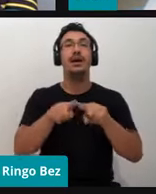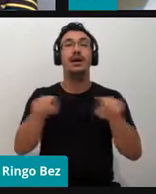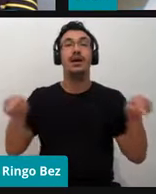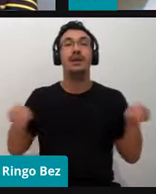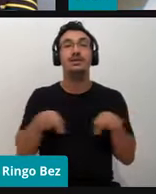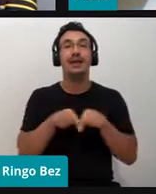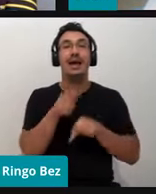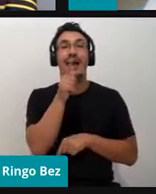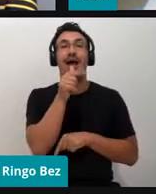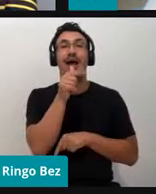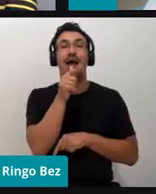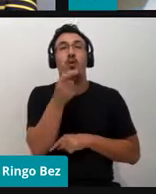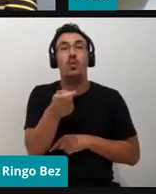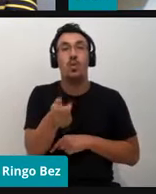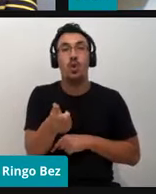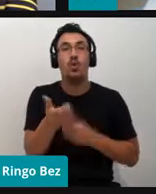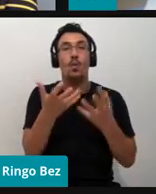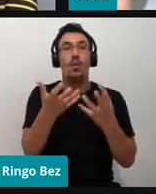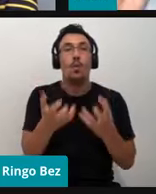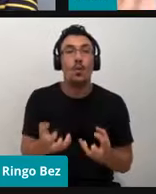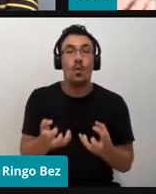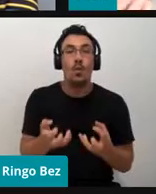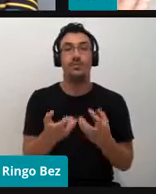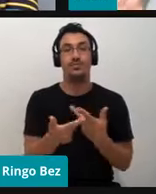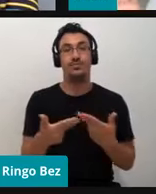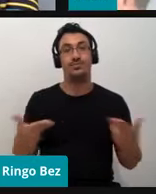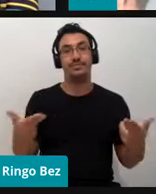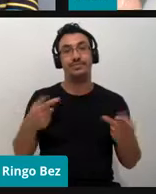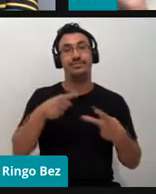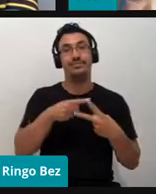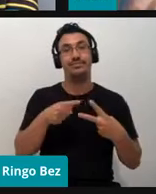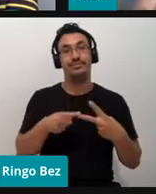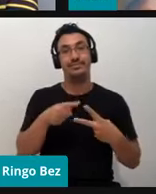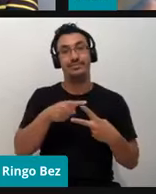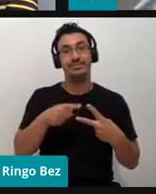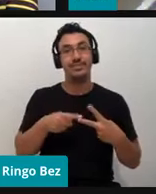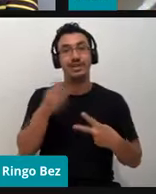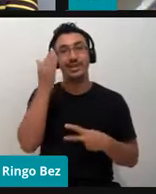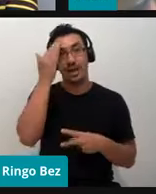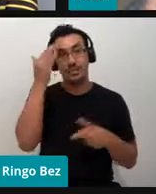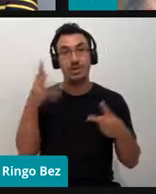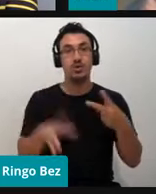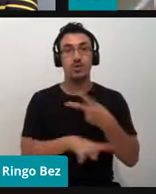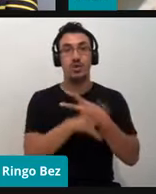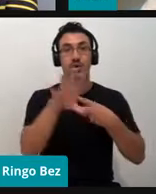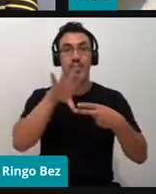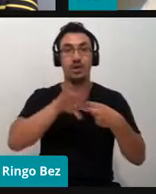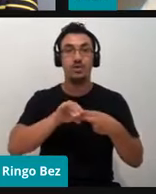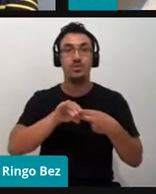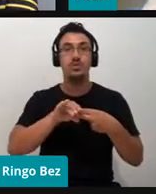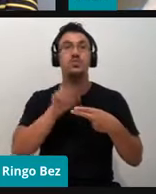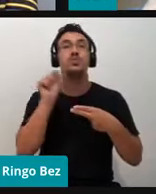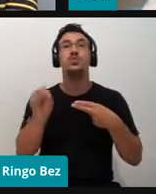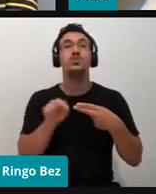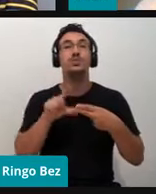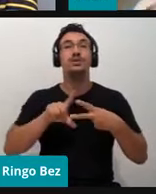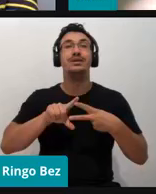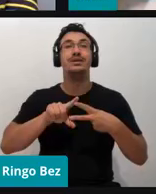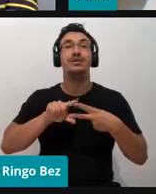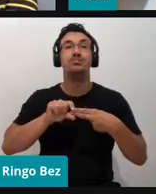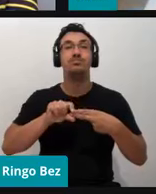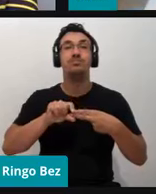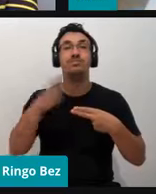menos capacidade de reter água, nós vamos ter a conjunção desses dois fatores como